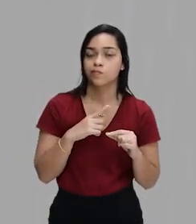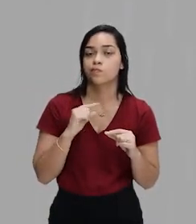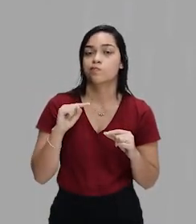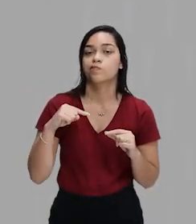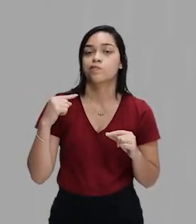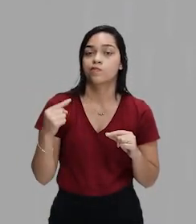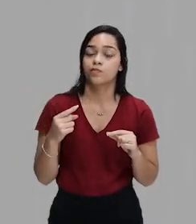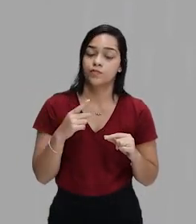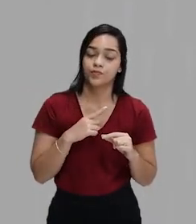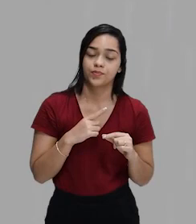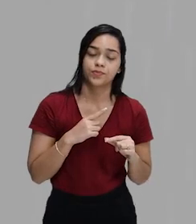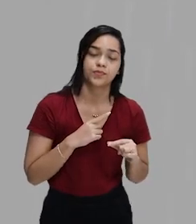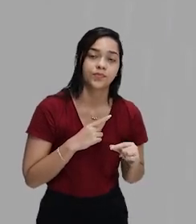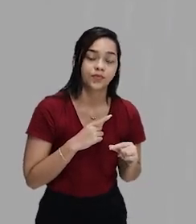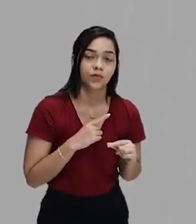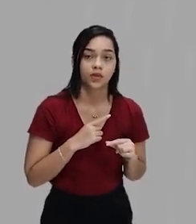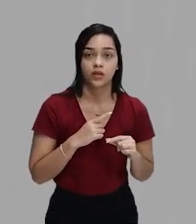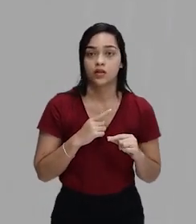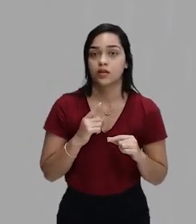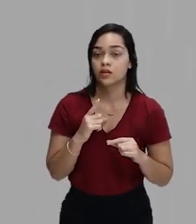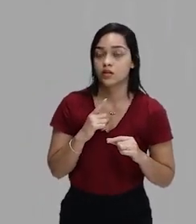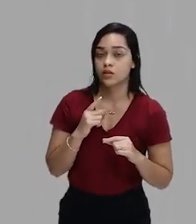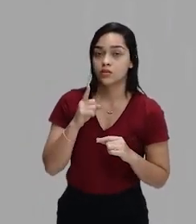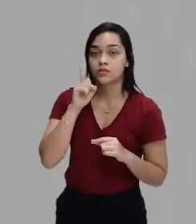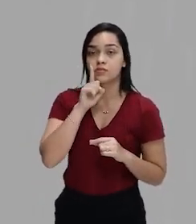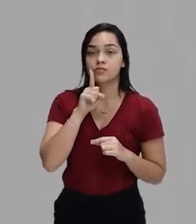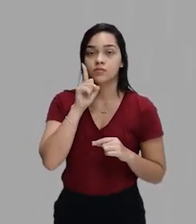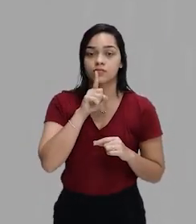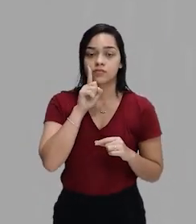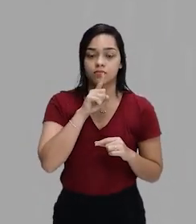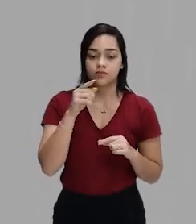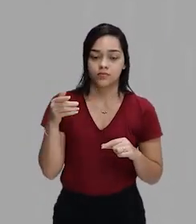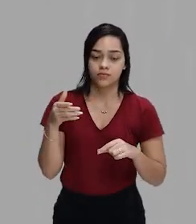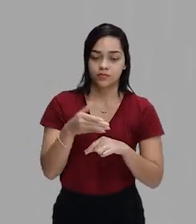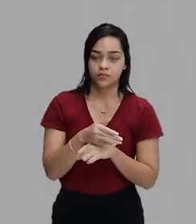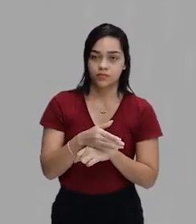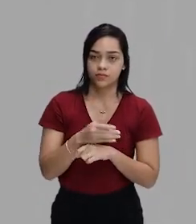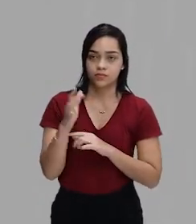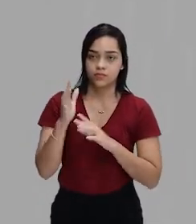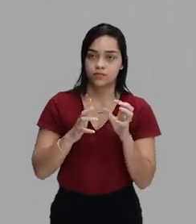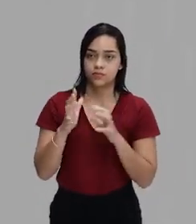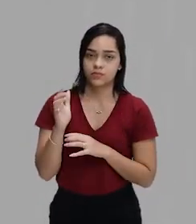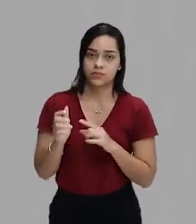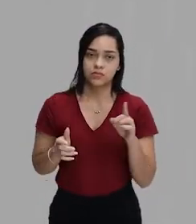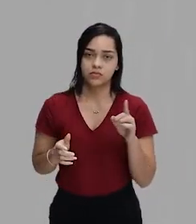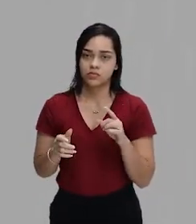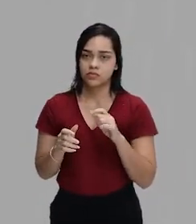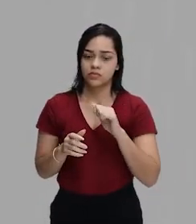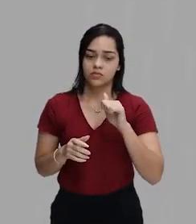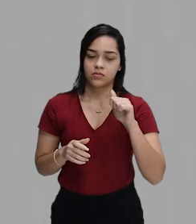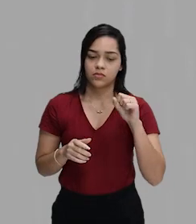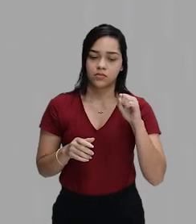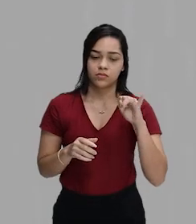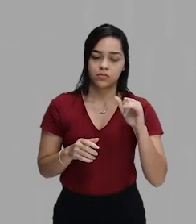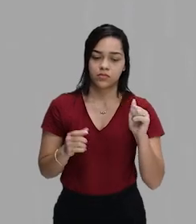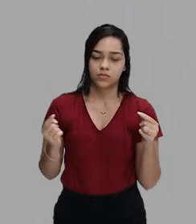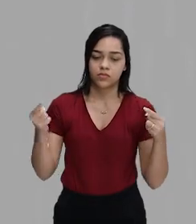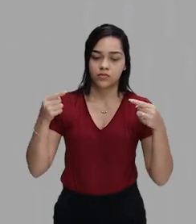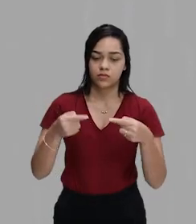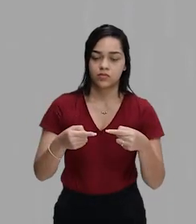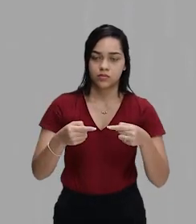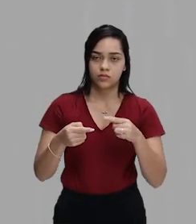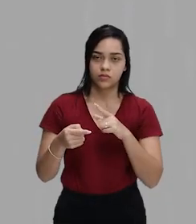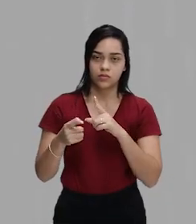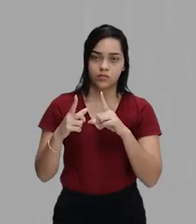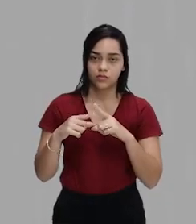esse episódio, você tem os Estados Unidos entrando numa guerra lá na Ásia direta contra o Japão, e